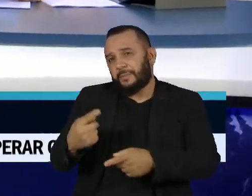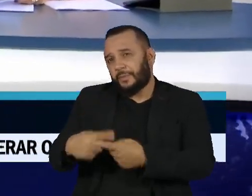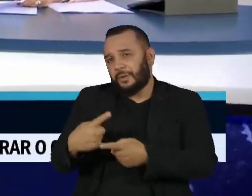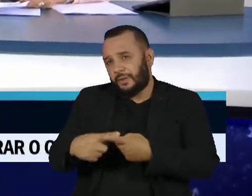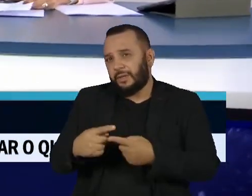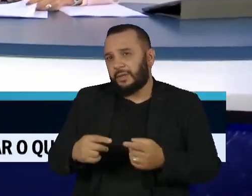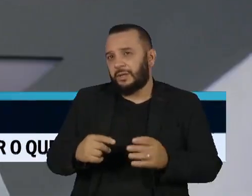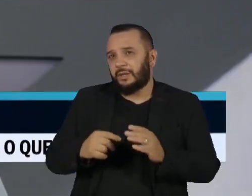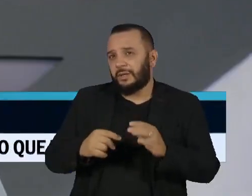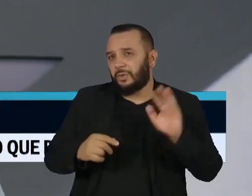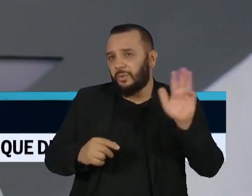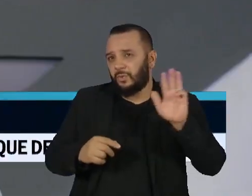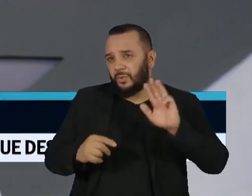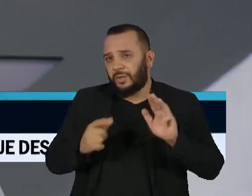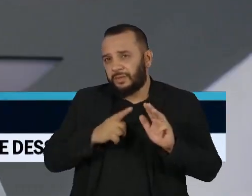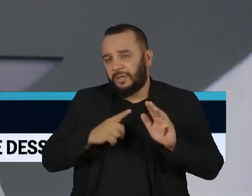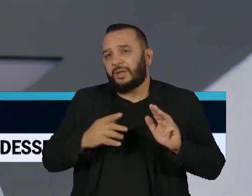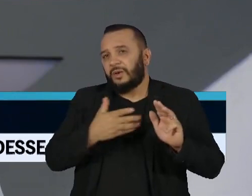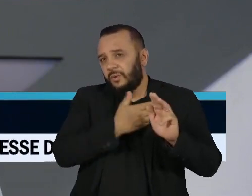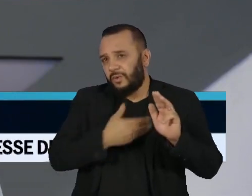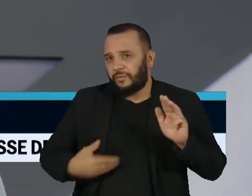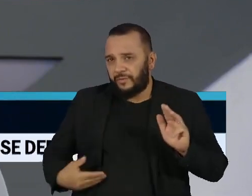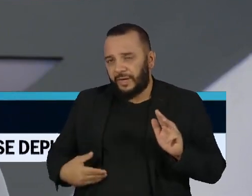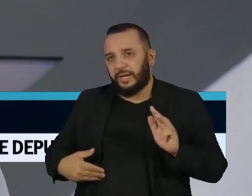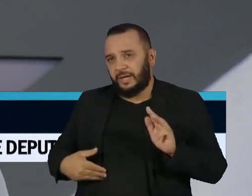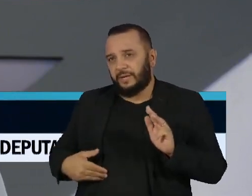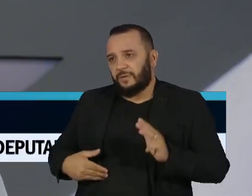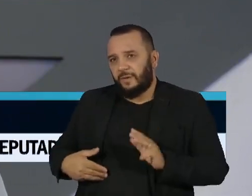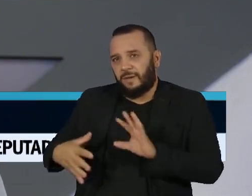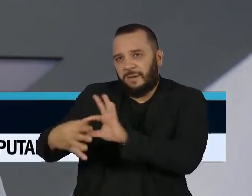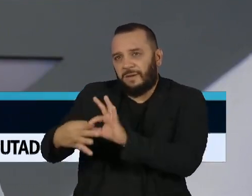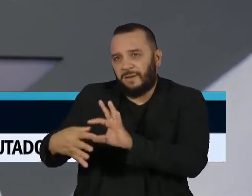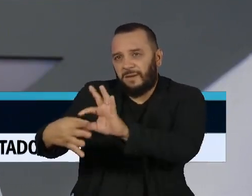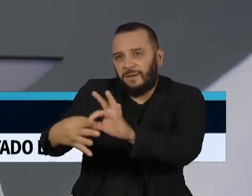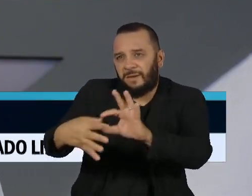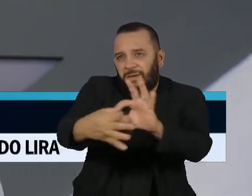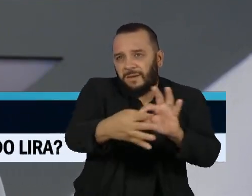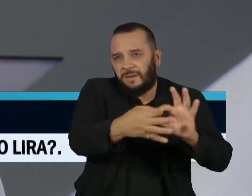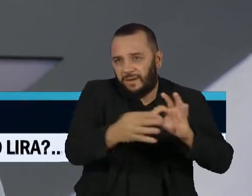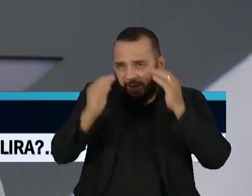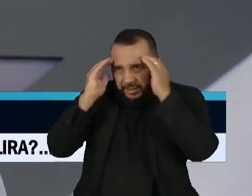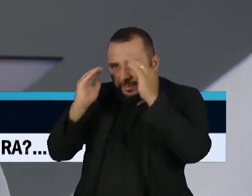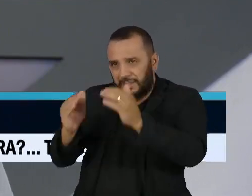coalizão? Sempre no governo de coalizão você tem que respeitar essa negociação